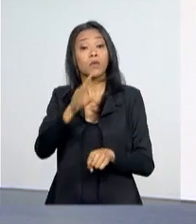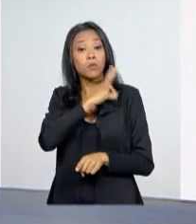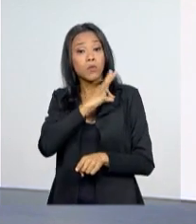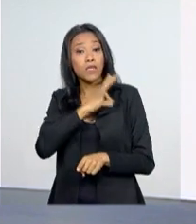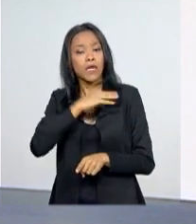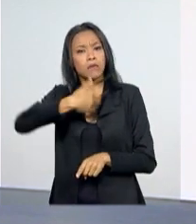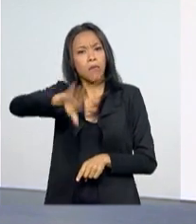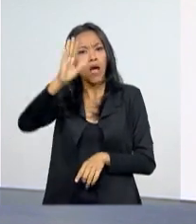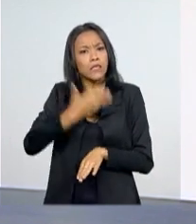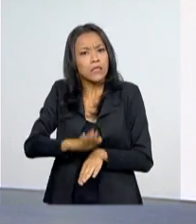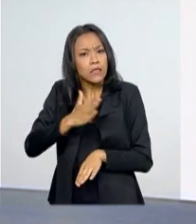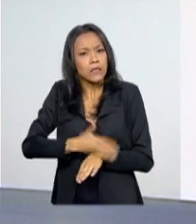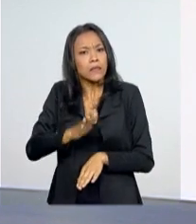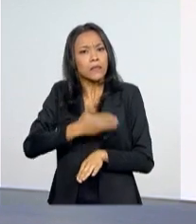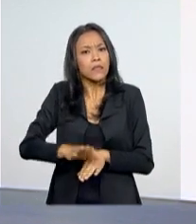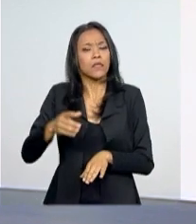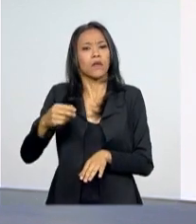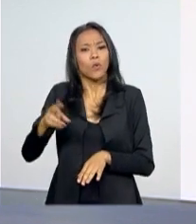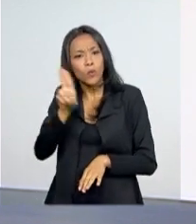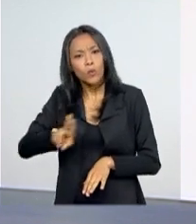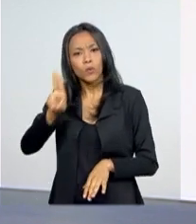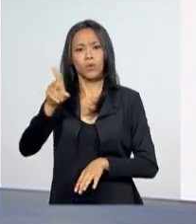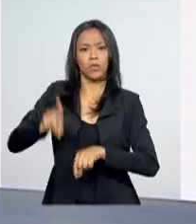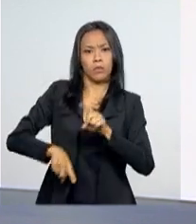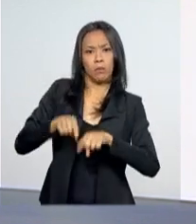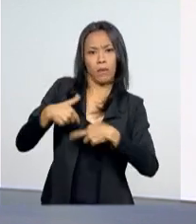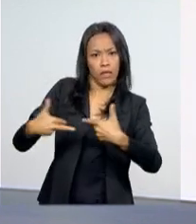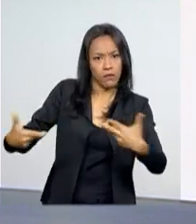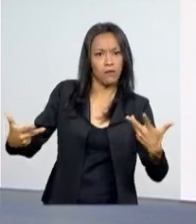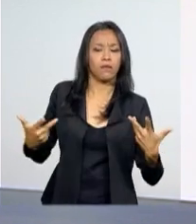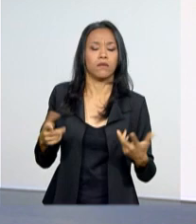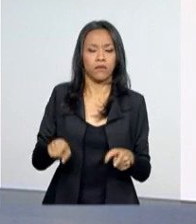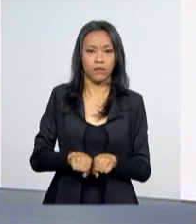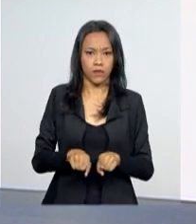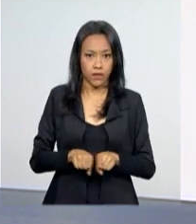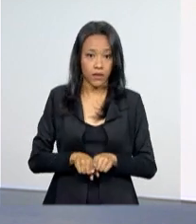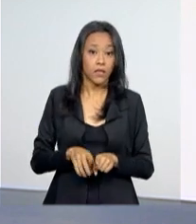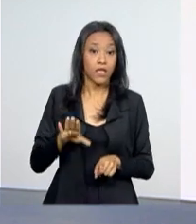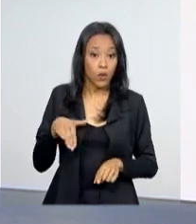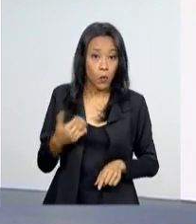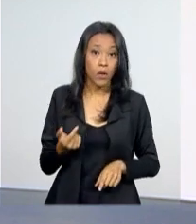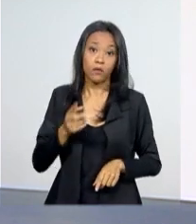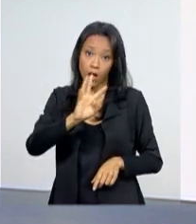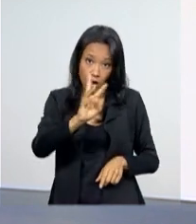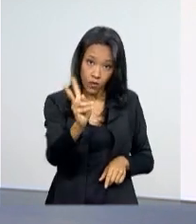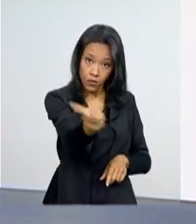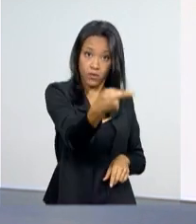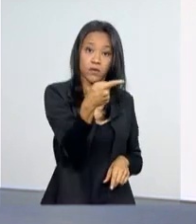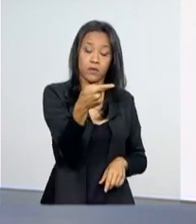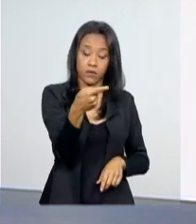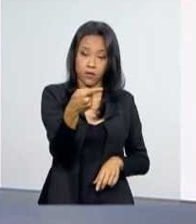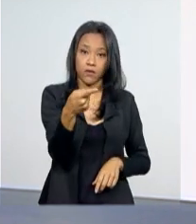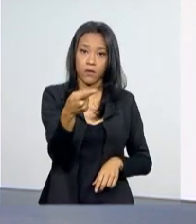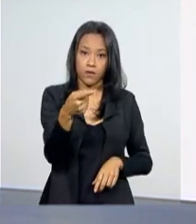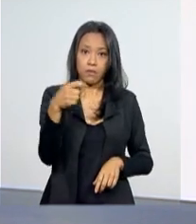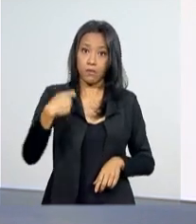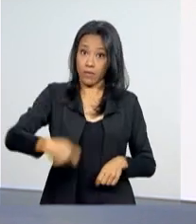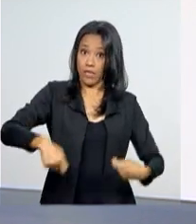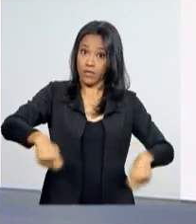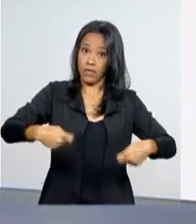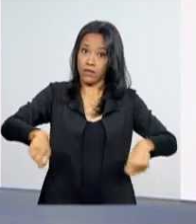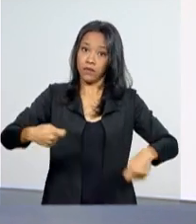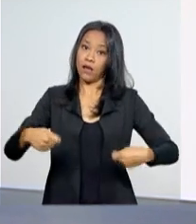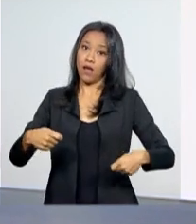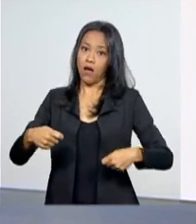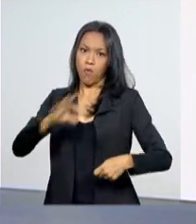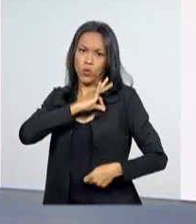qualificados, uma melhora do equipamento. De modo que quando venha a ocorrer, quando ocorrer, quando necessário uma